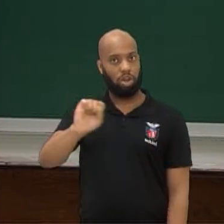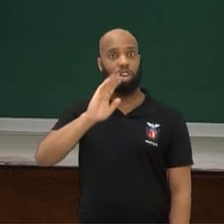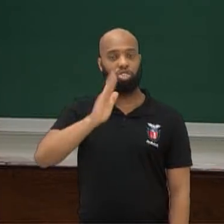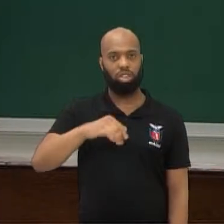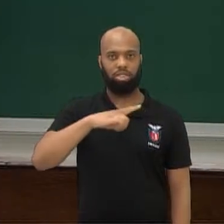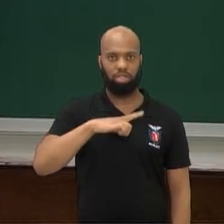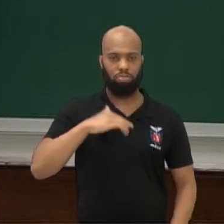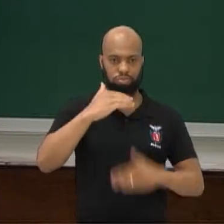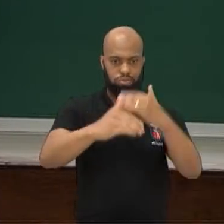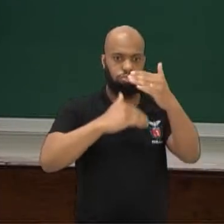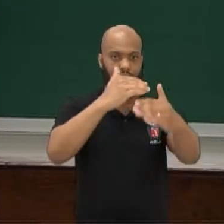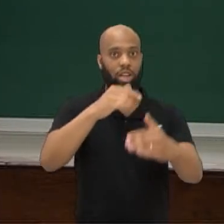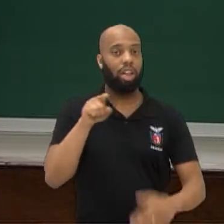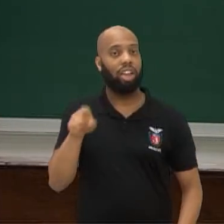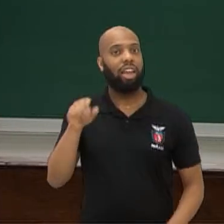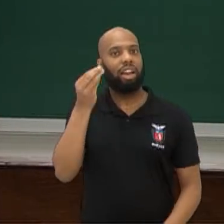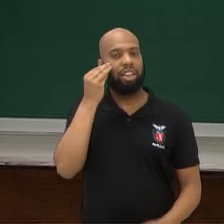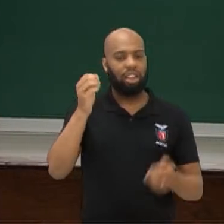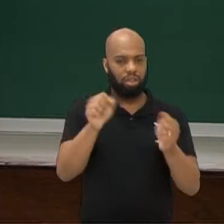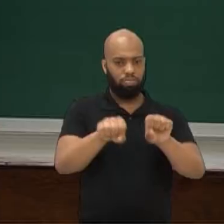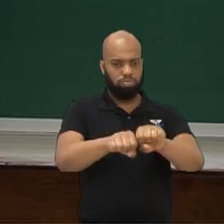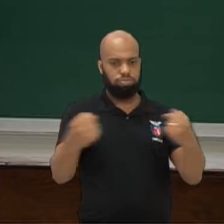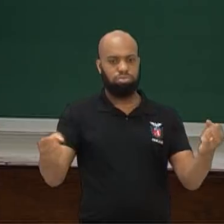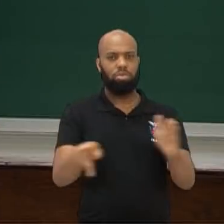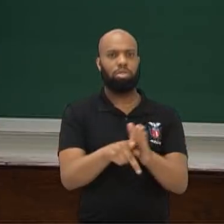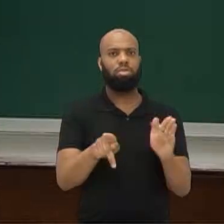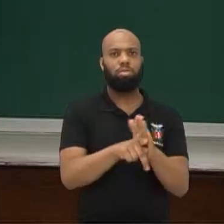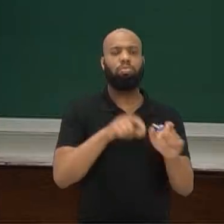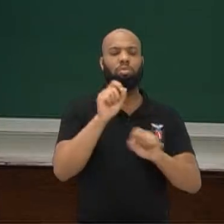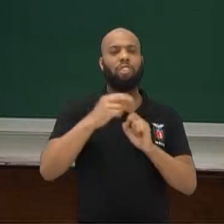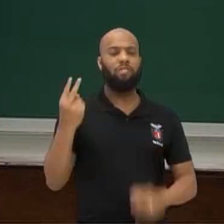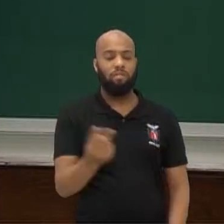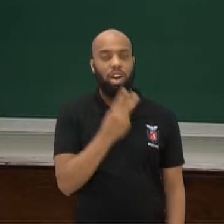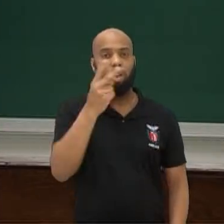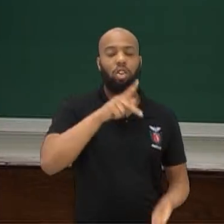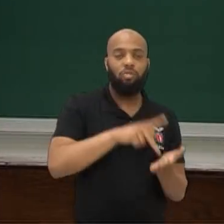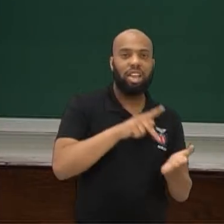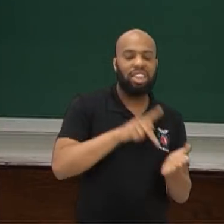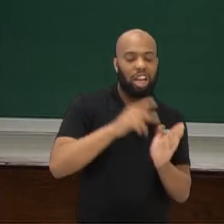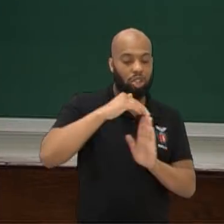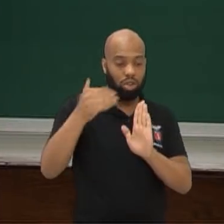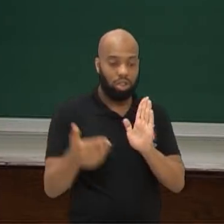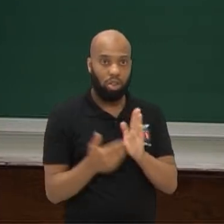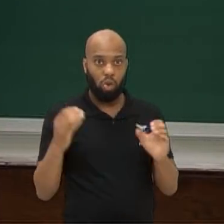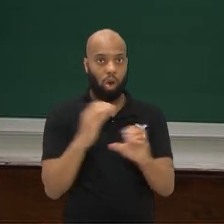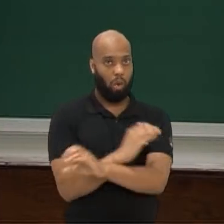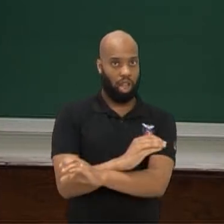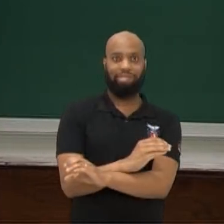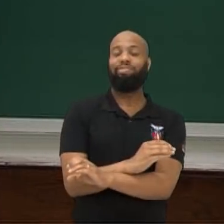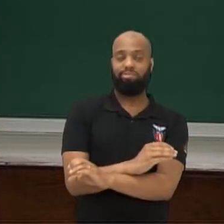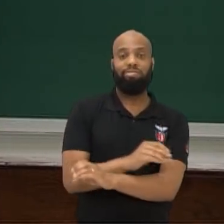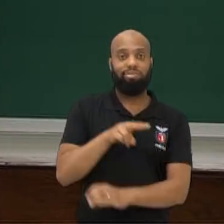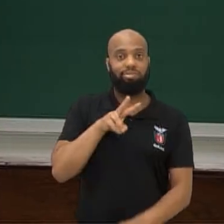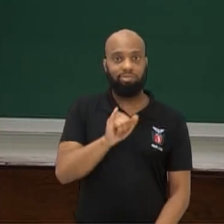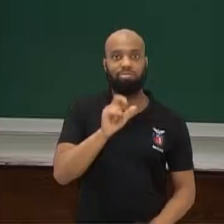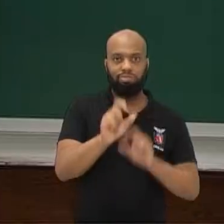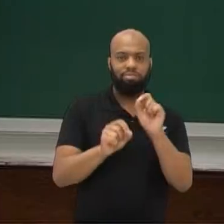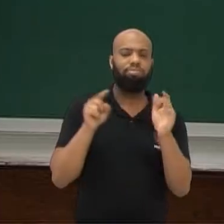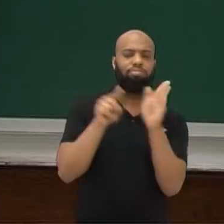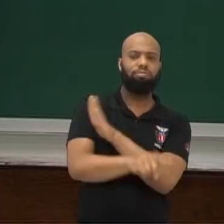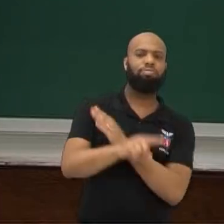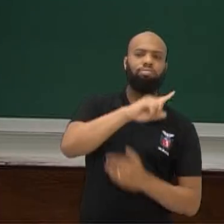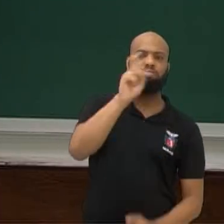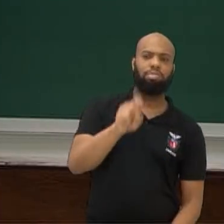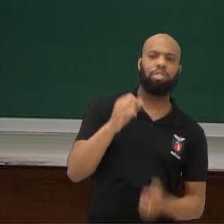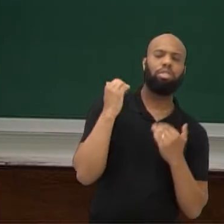Então ele tenta fazer a ruptura com paradigmas, com valores, com verdades absolutas, na medida em que ele vai questionando,